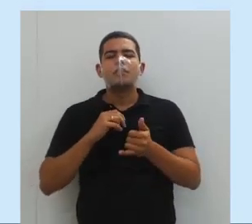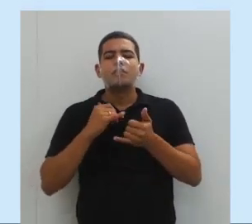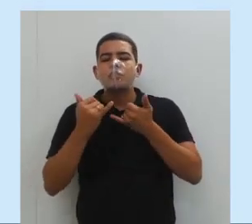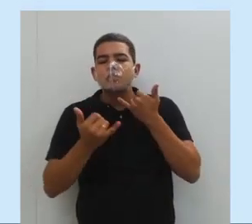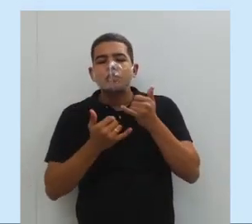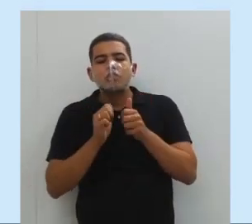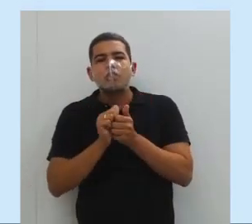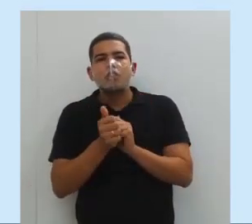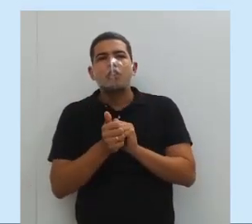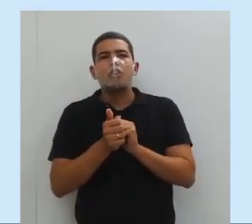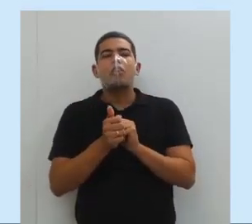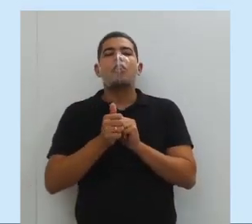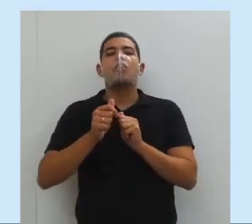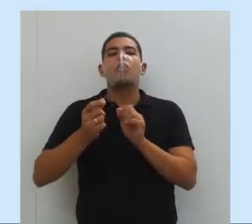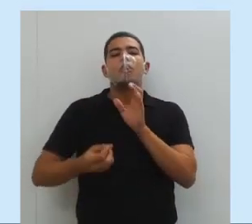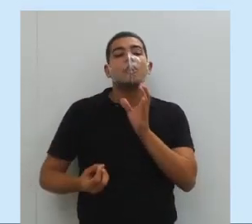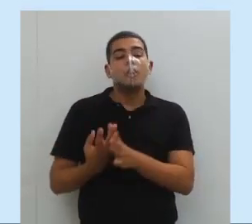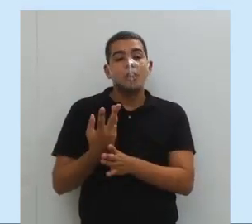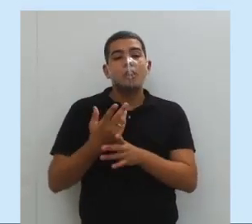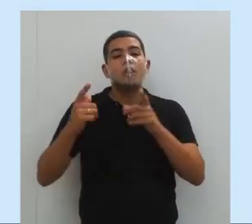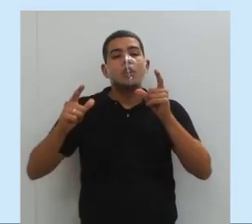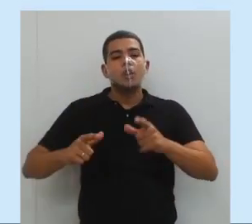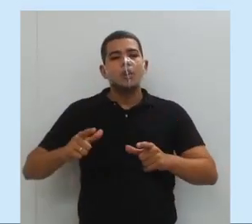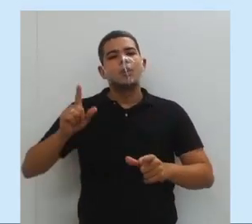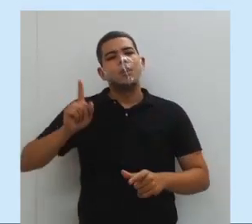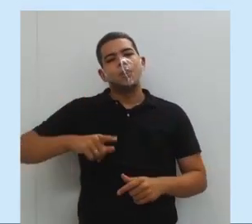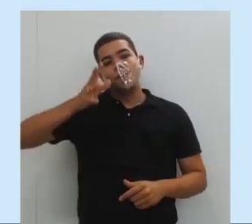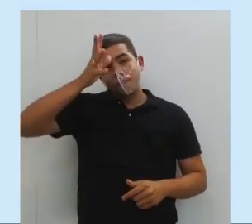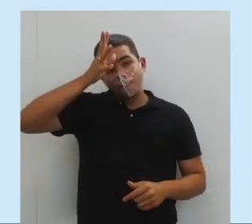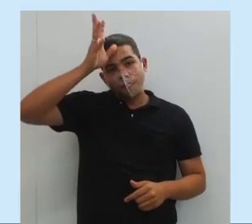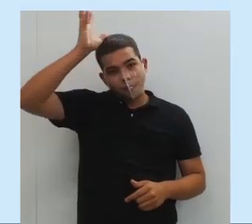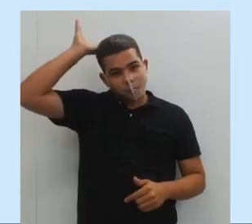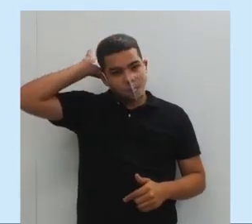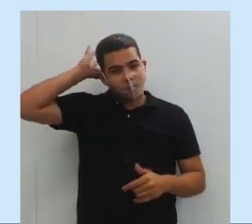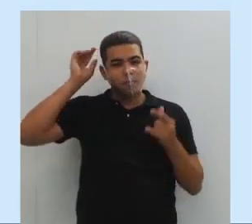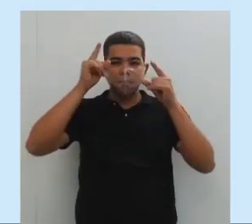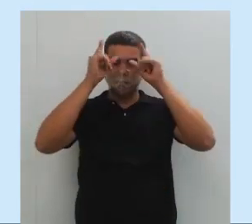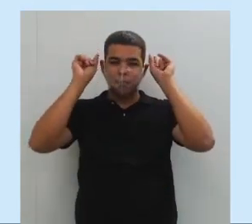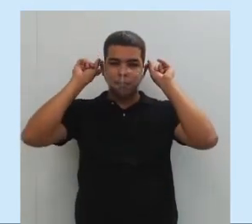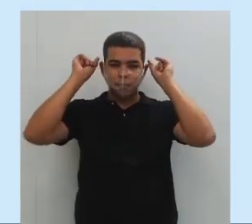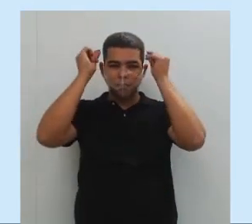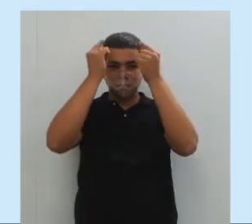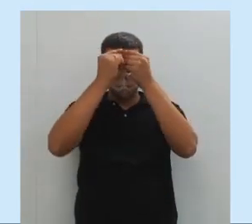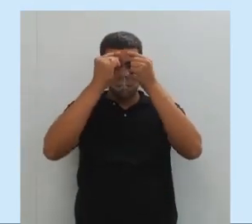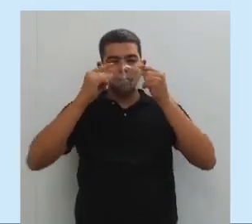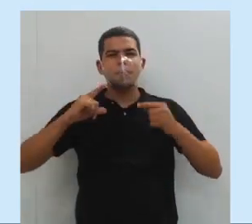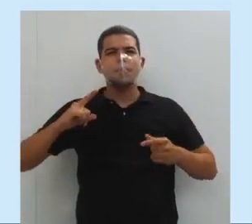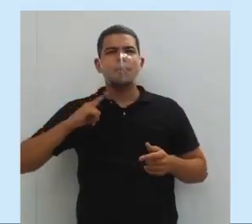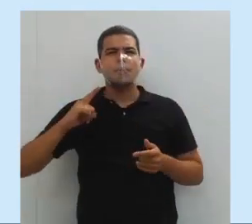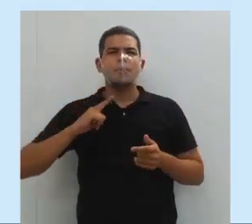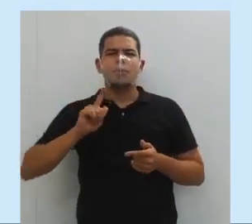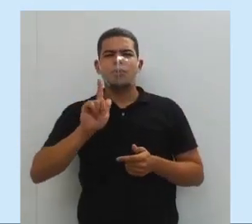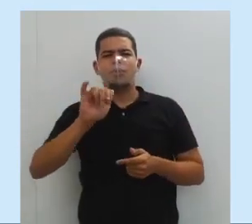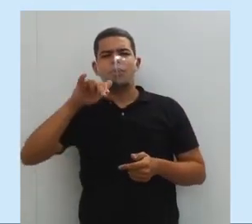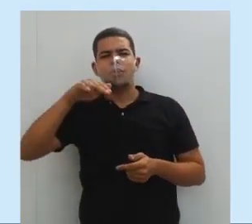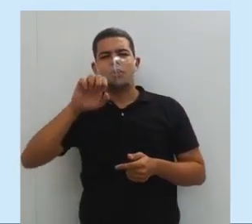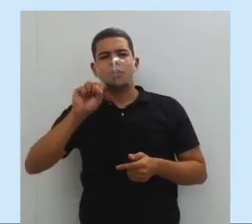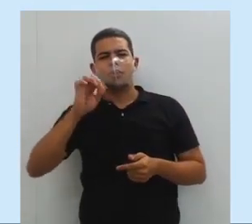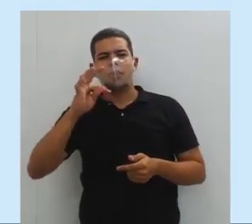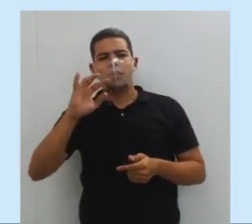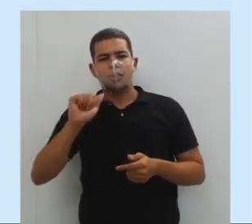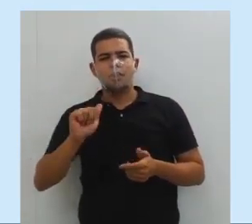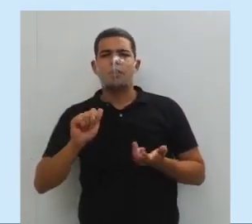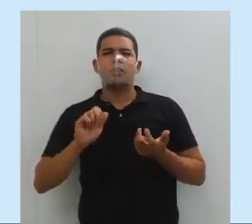dos jogos tá lá na Roma e na Grécia, né? A Grécia é um berço de um monte de outras coisas, da ginástica,